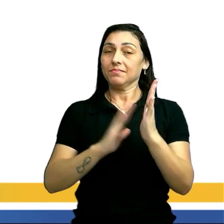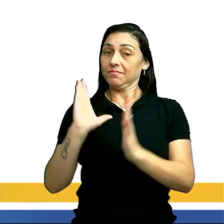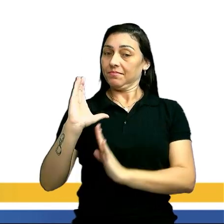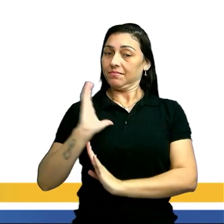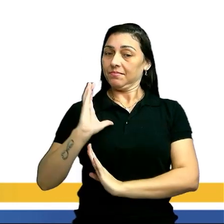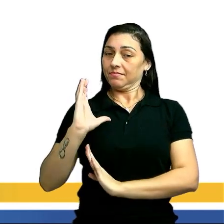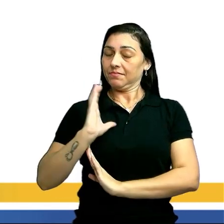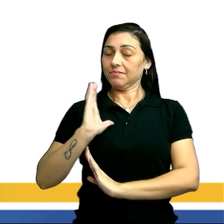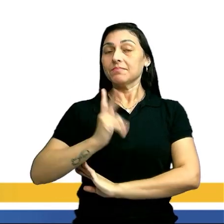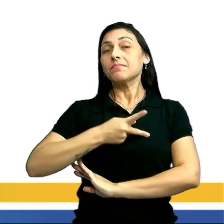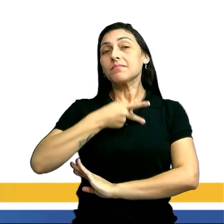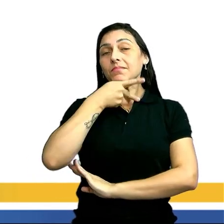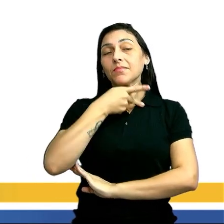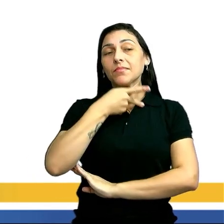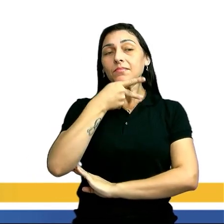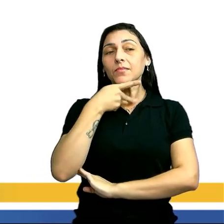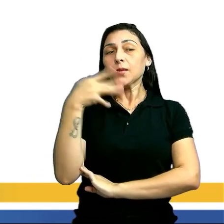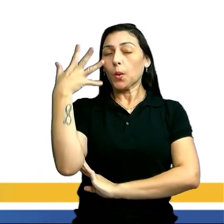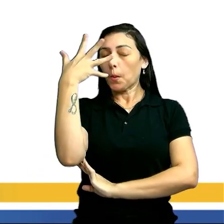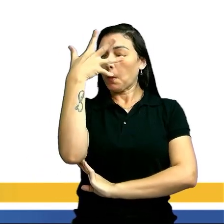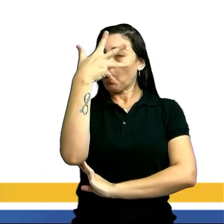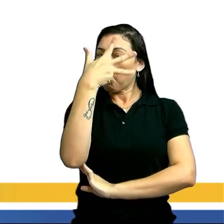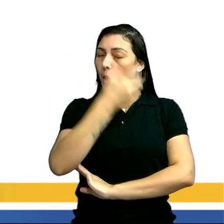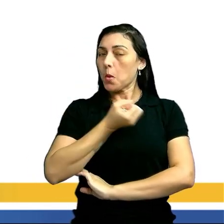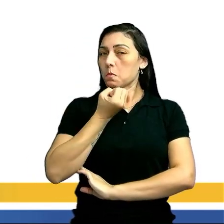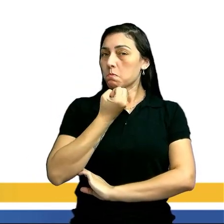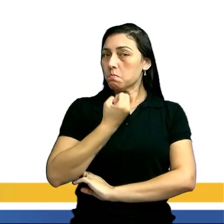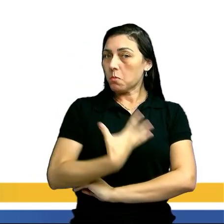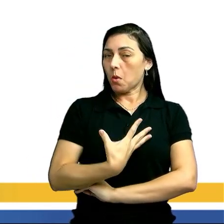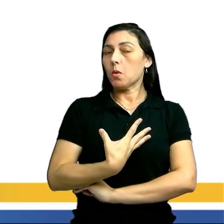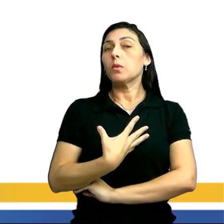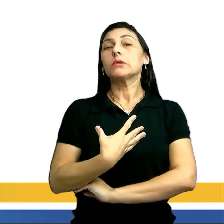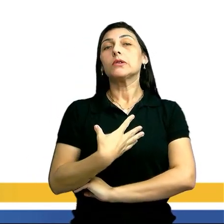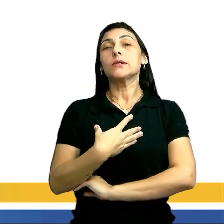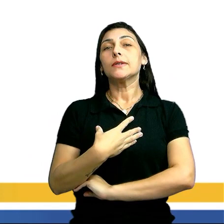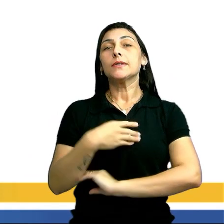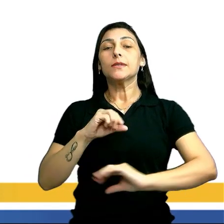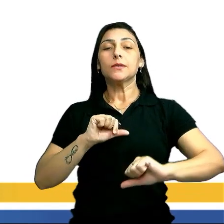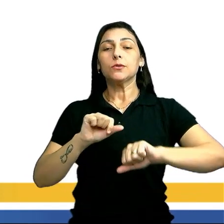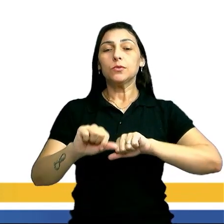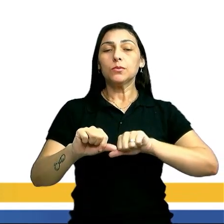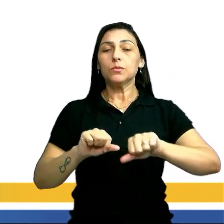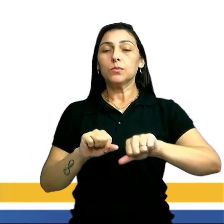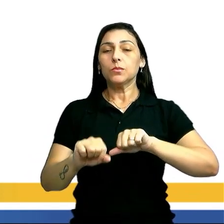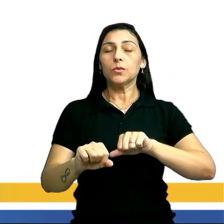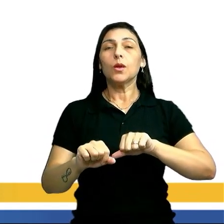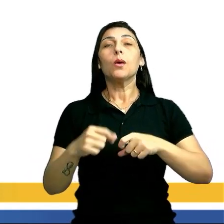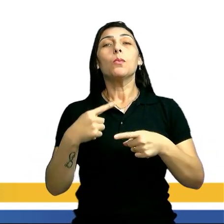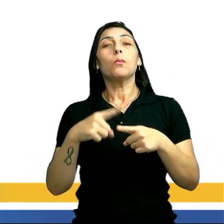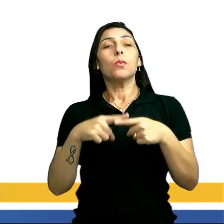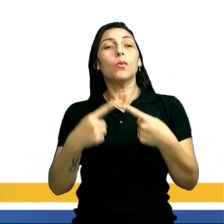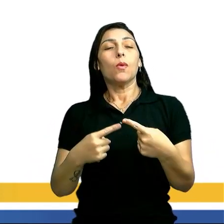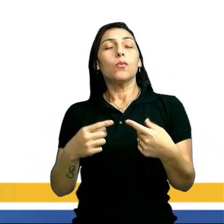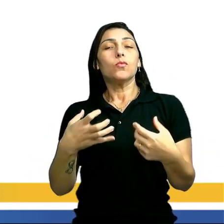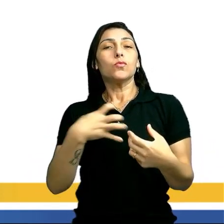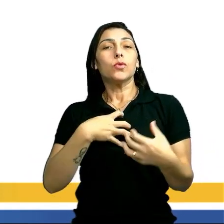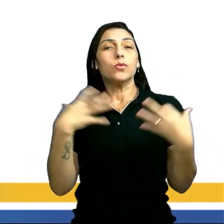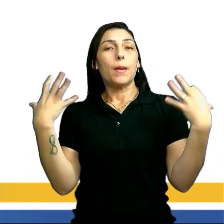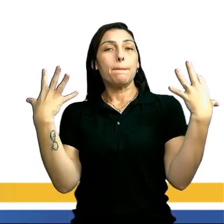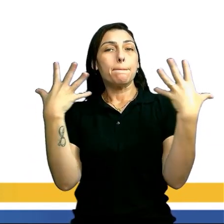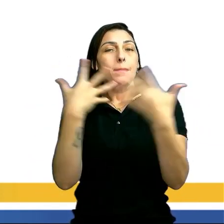de Platão, o belo e o bom se articulam, pois uma forma é bela se